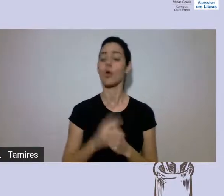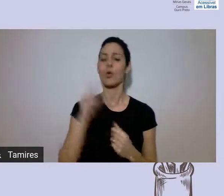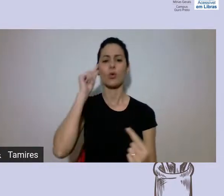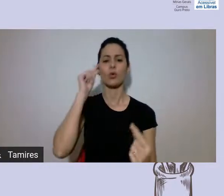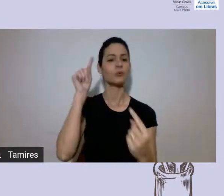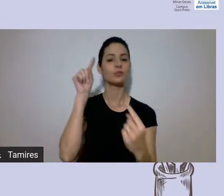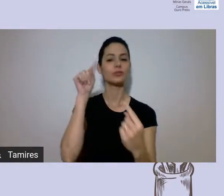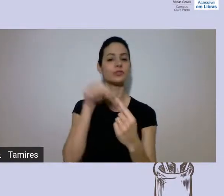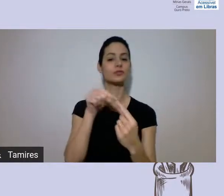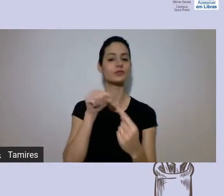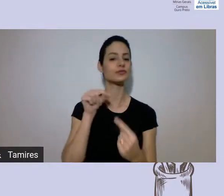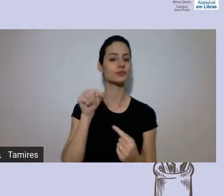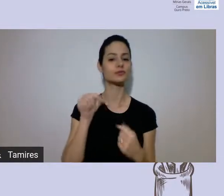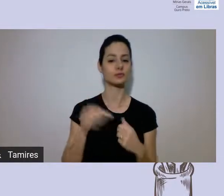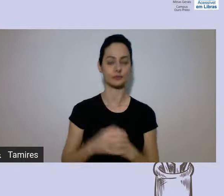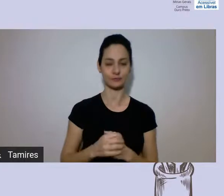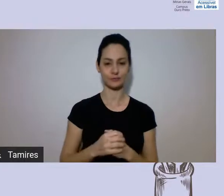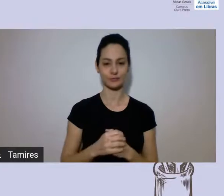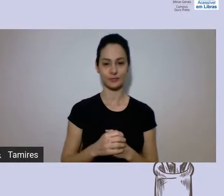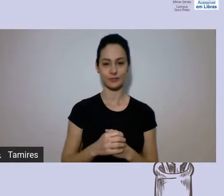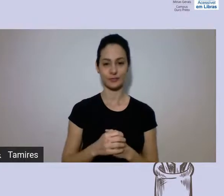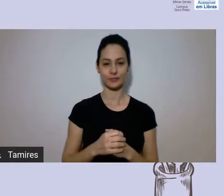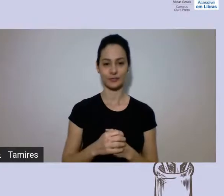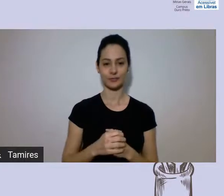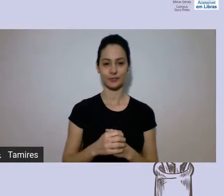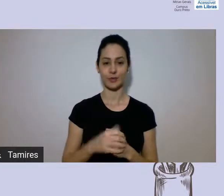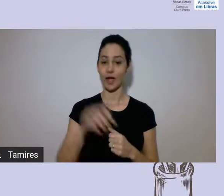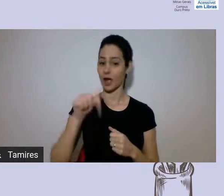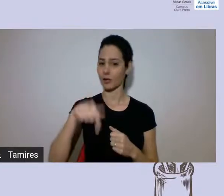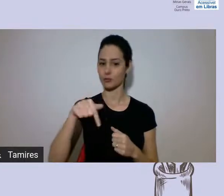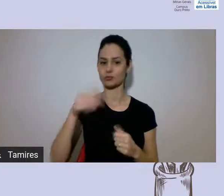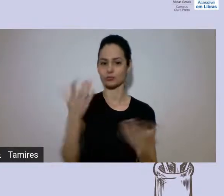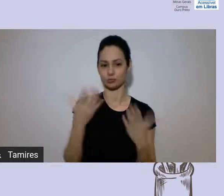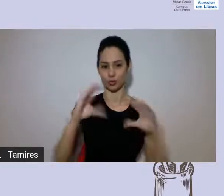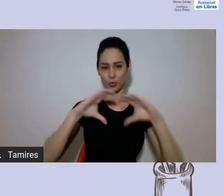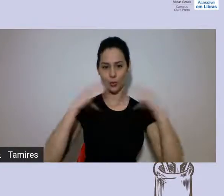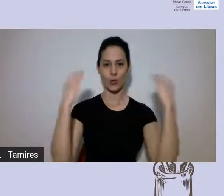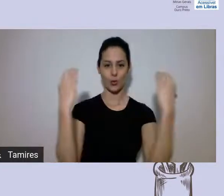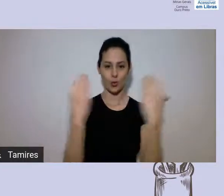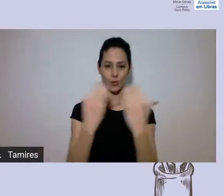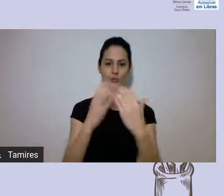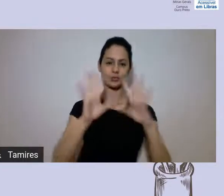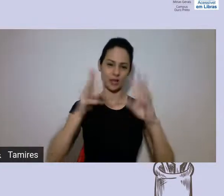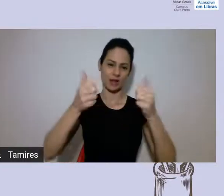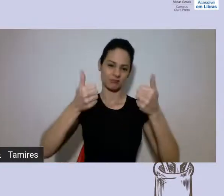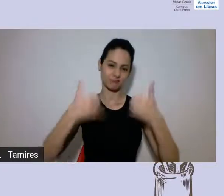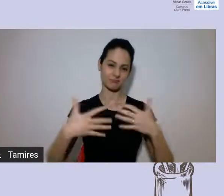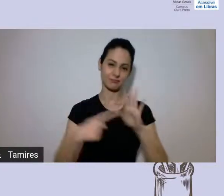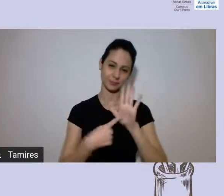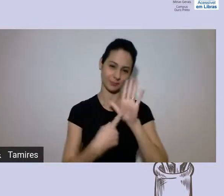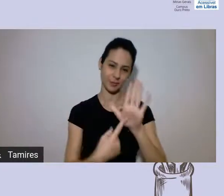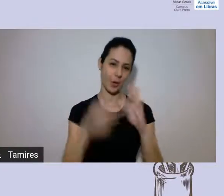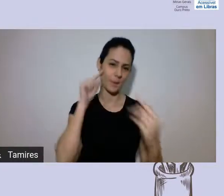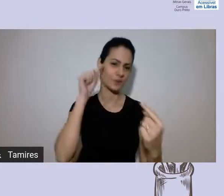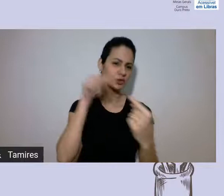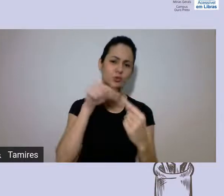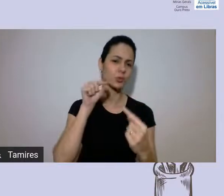objetivo do nosso colóquio, eu já expus para vocês, que é